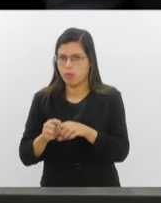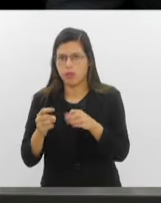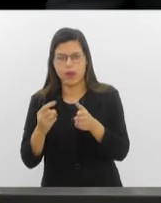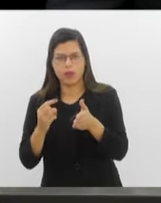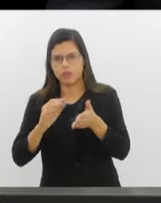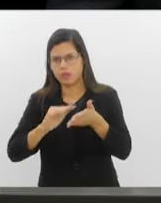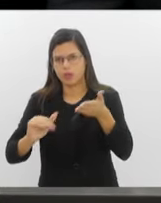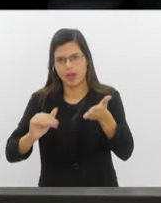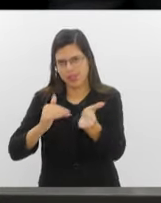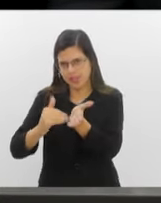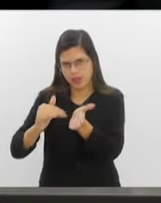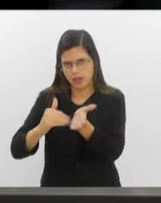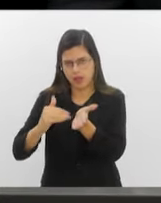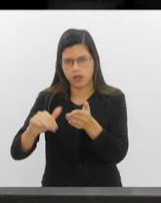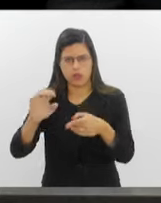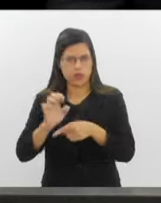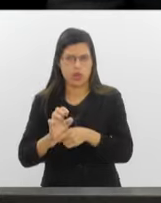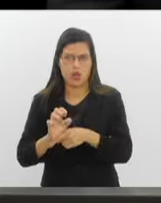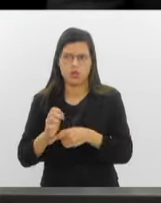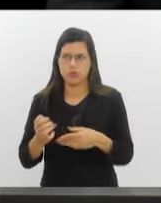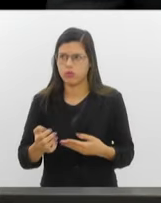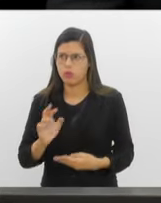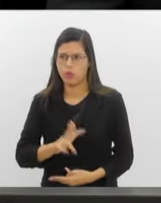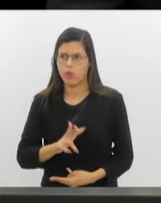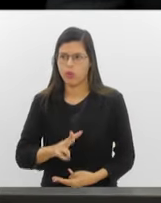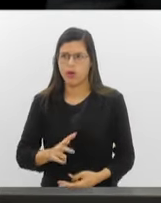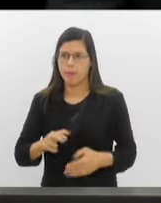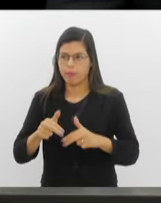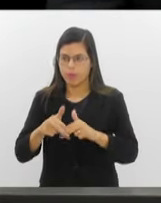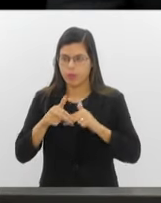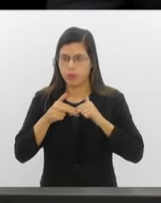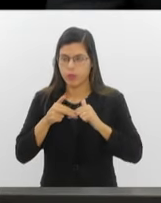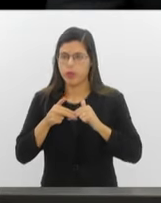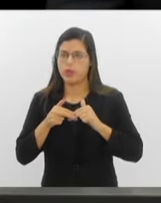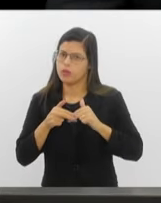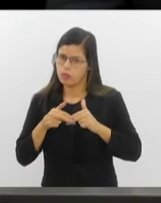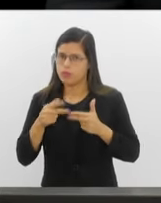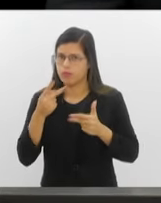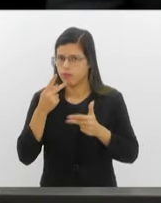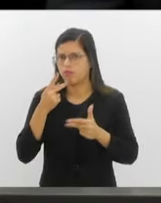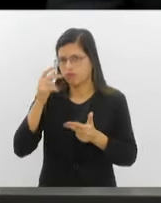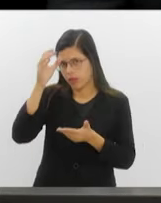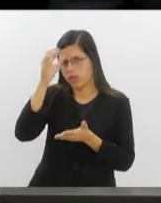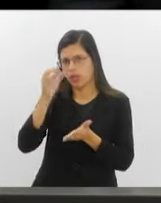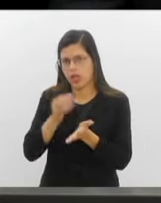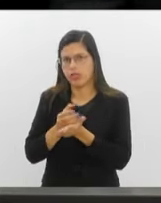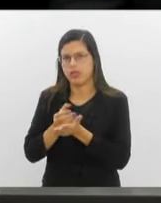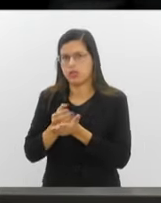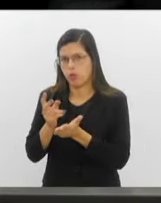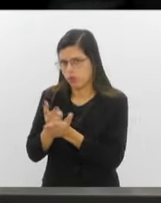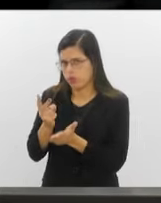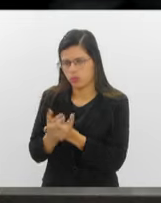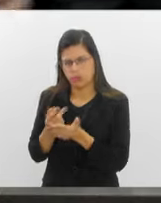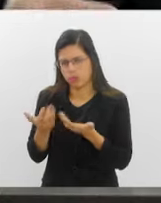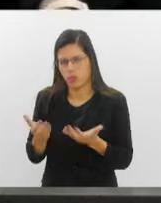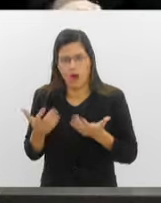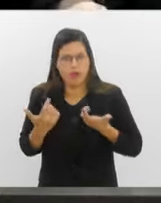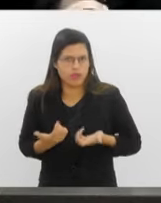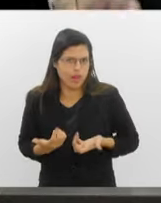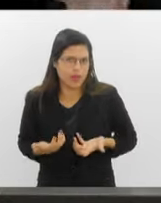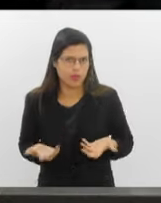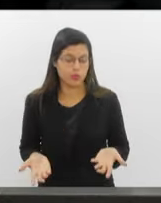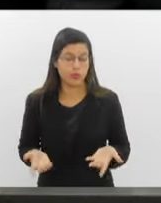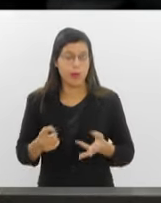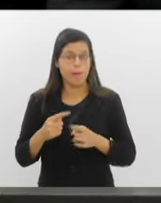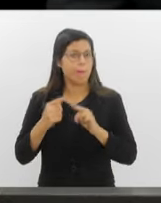caso. Então, por isso que eu insisti na tese, sem querer ser chato, sobre em quais termos estava sustentado o